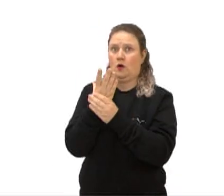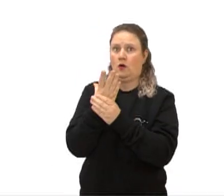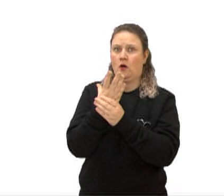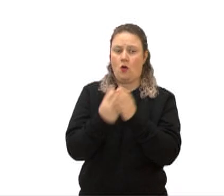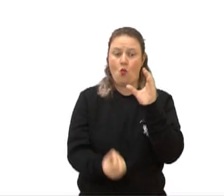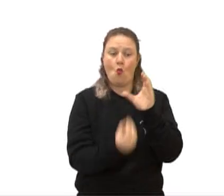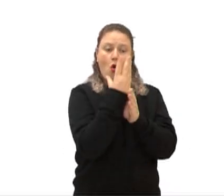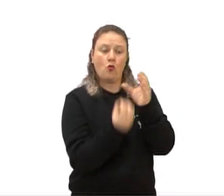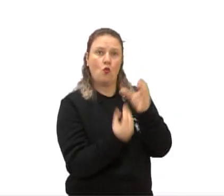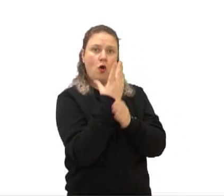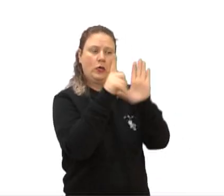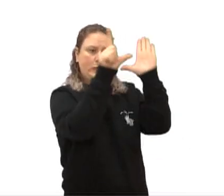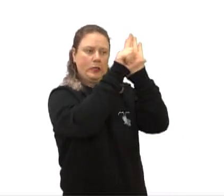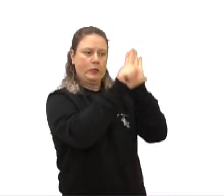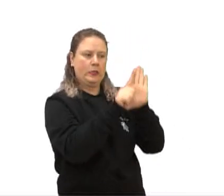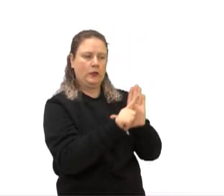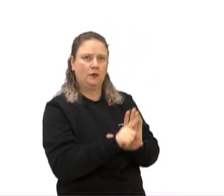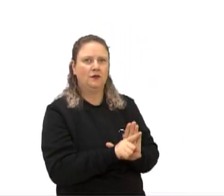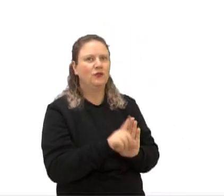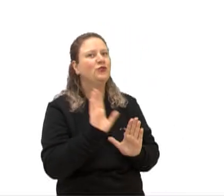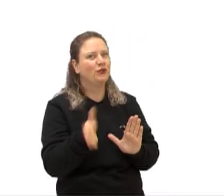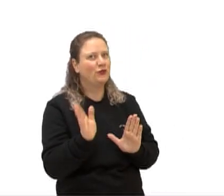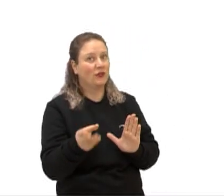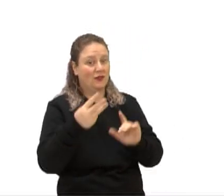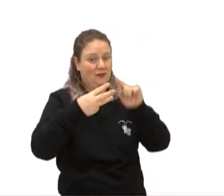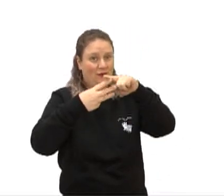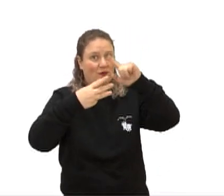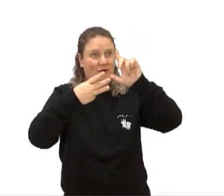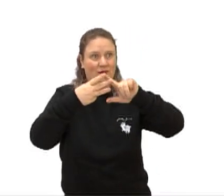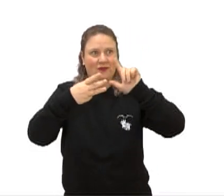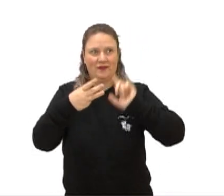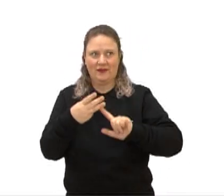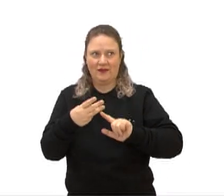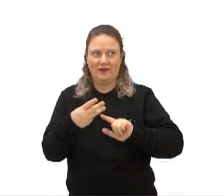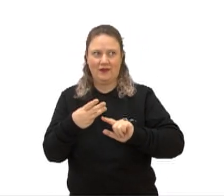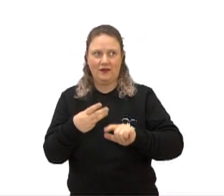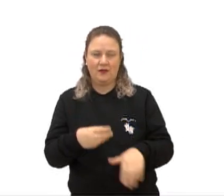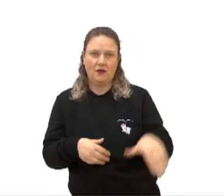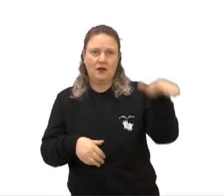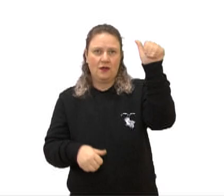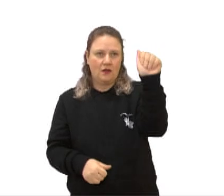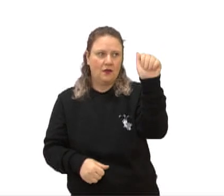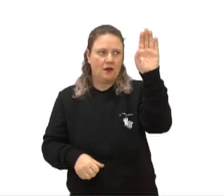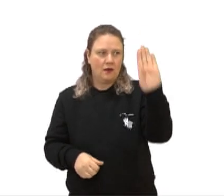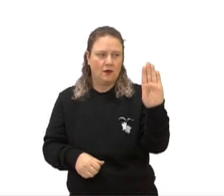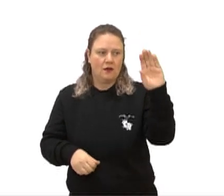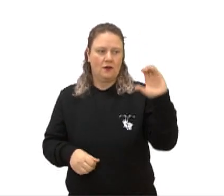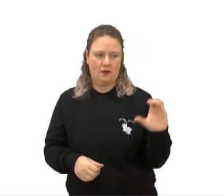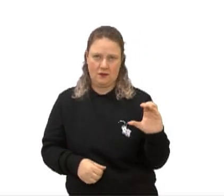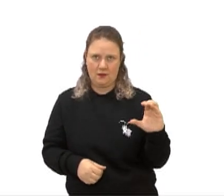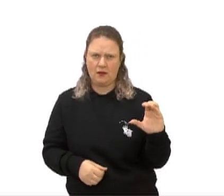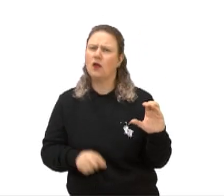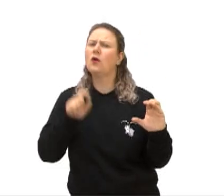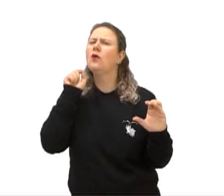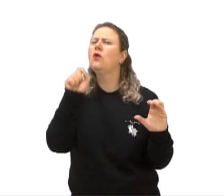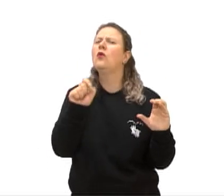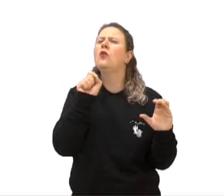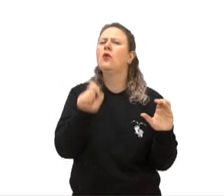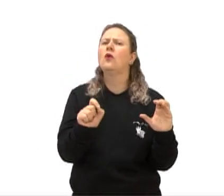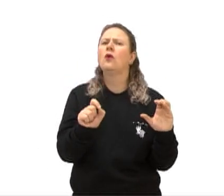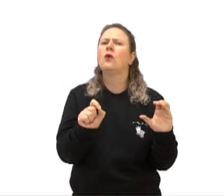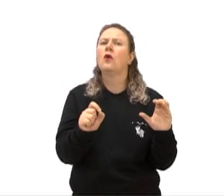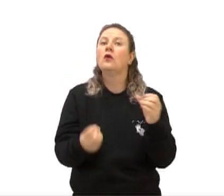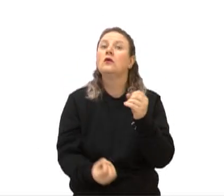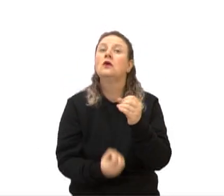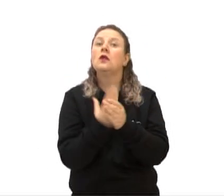leis. Acabamos de ver ali, né, as 3 instituições, a Ápela, a Gerúsia e o Conselho dos Éforos. mas qual dela que